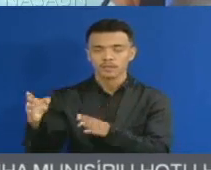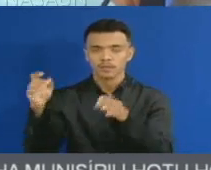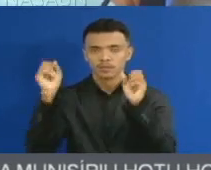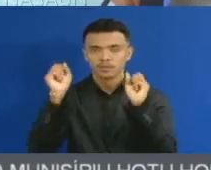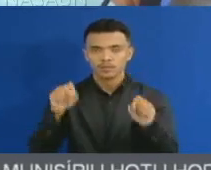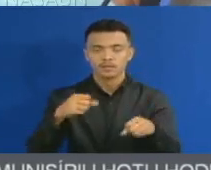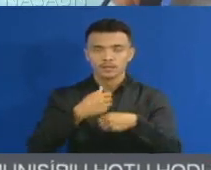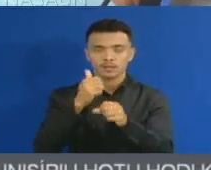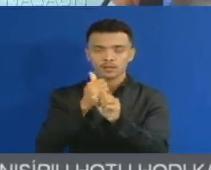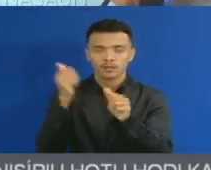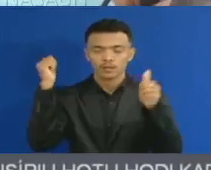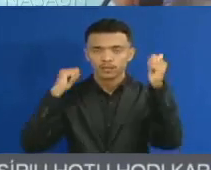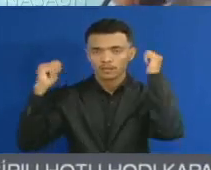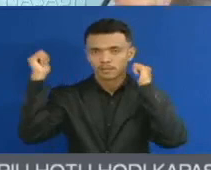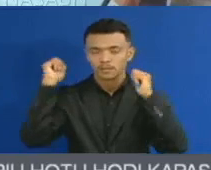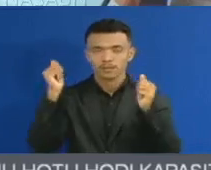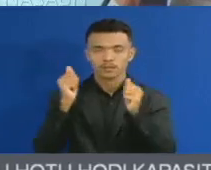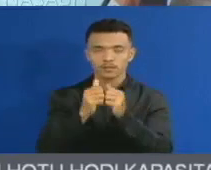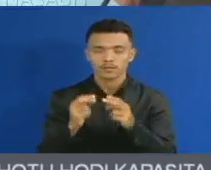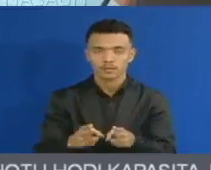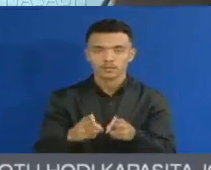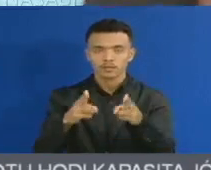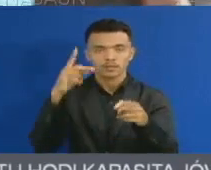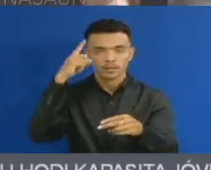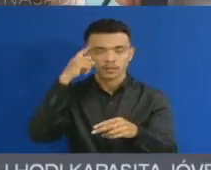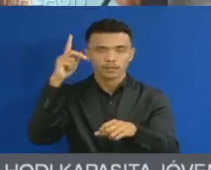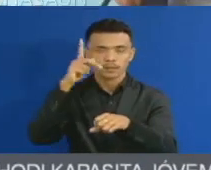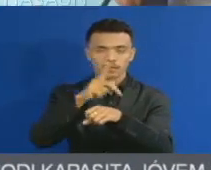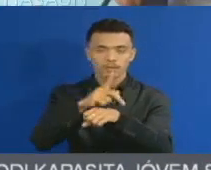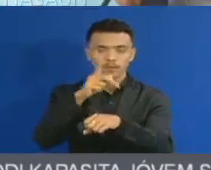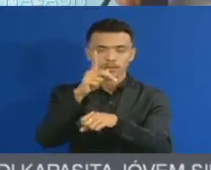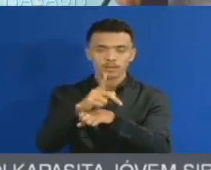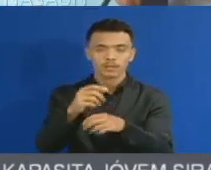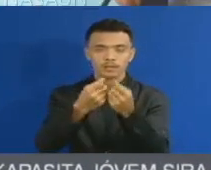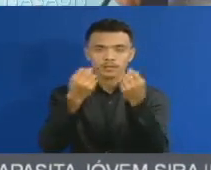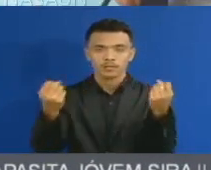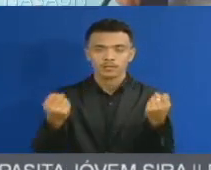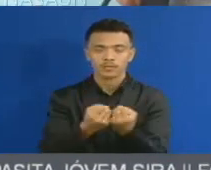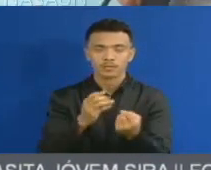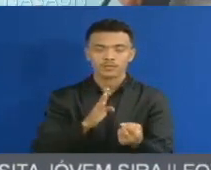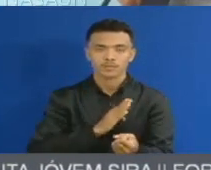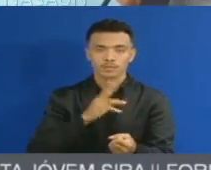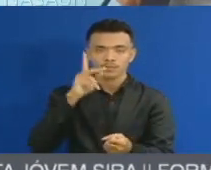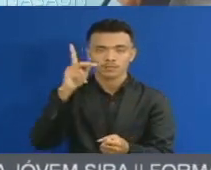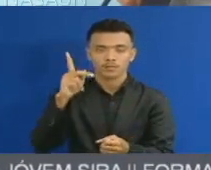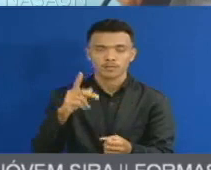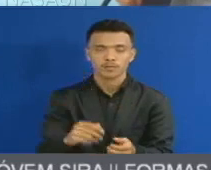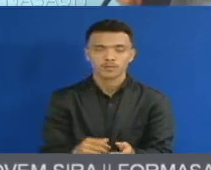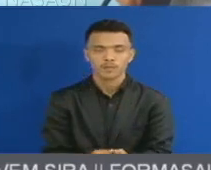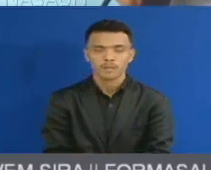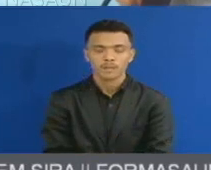halo atividade nela lais tamba situação kalkalang ya suku bono kelih parte ali meeting 4